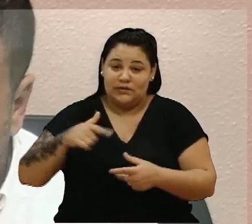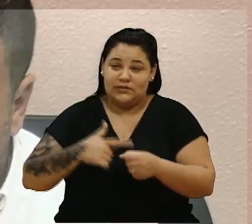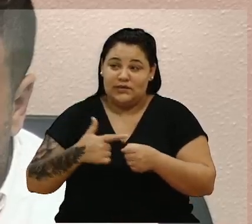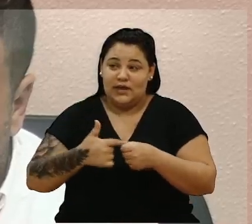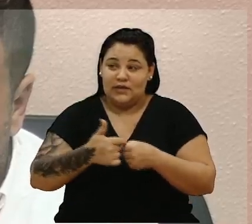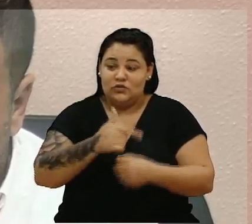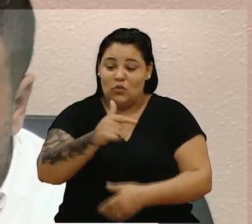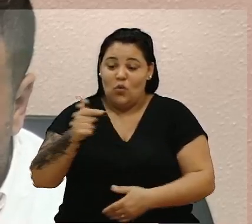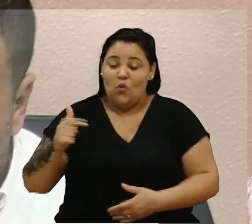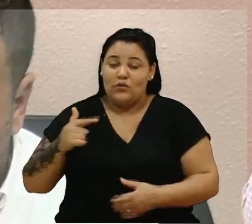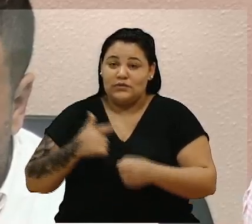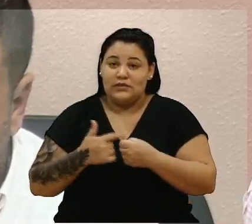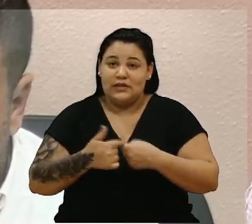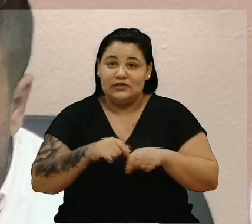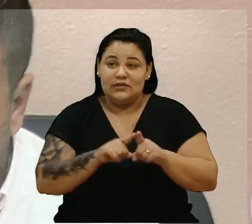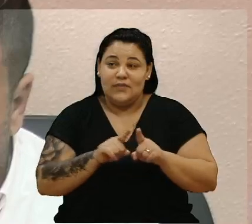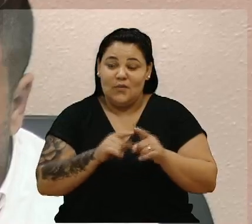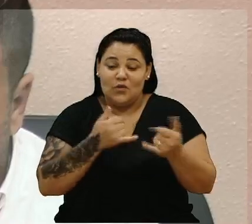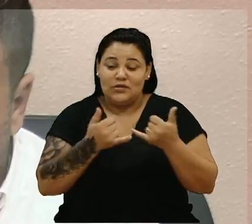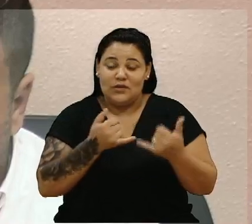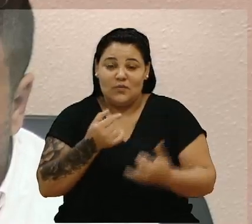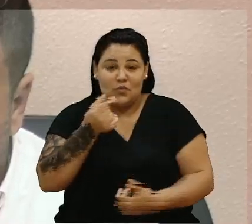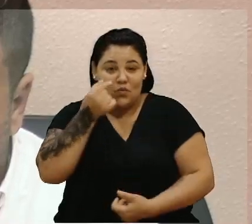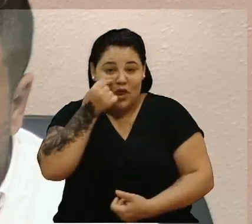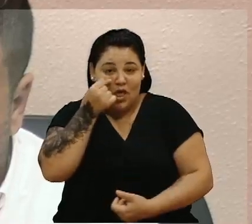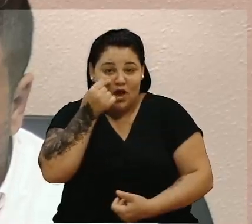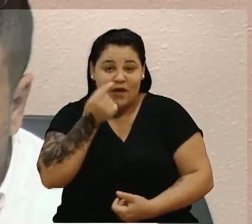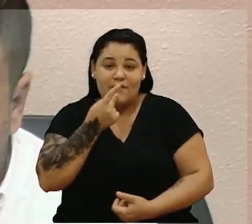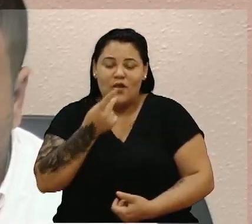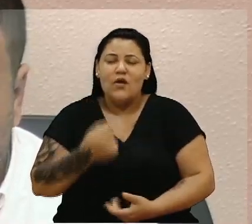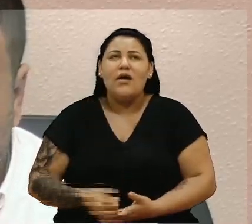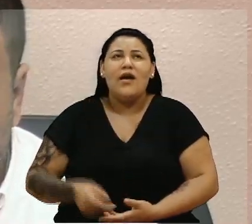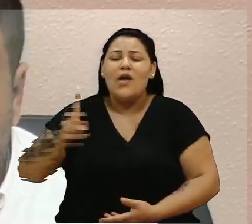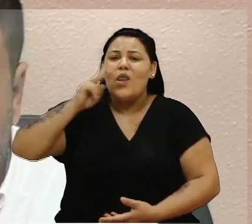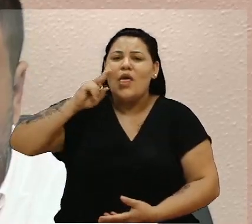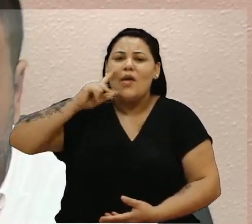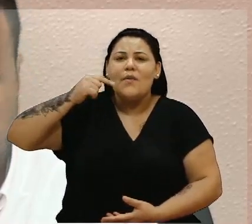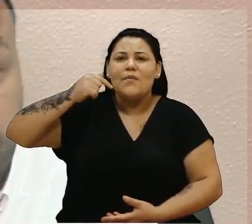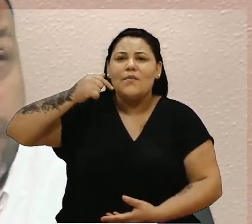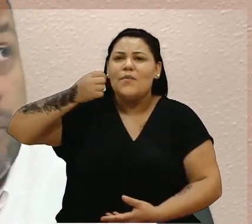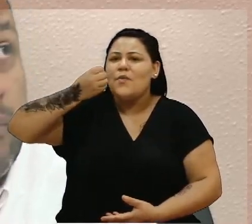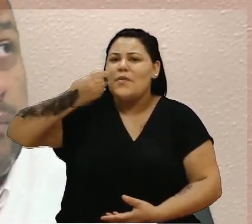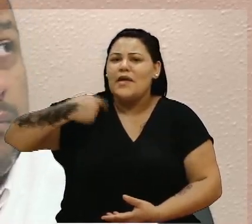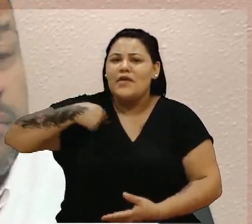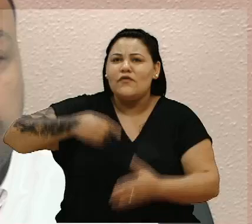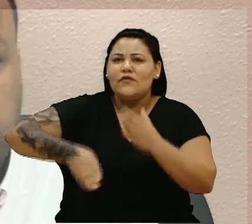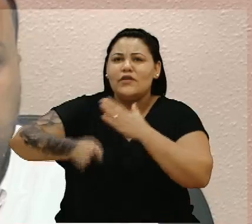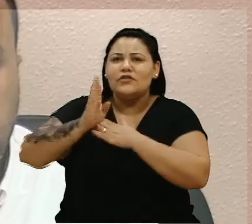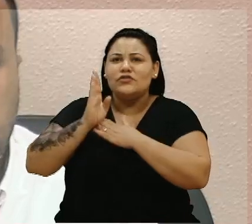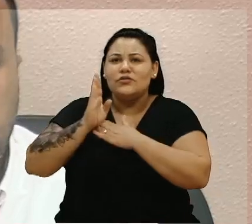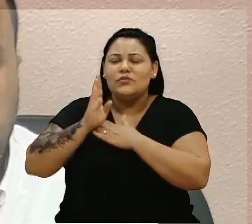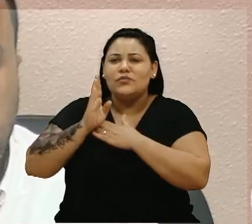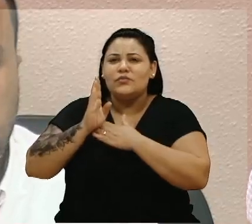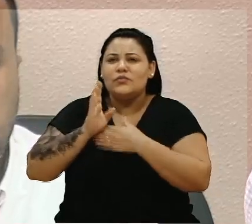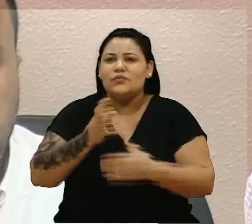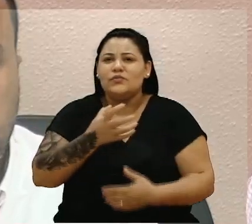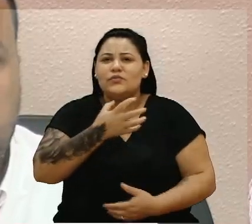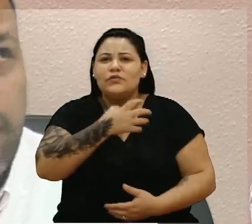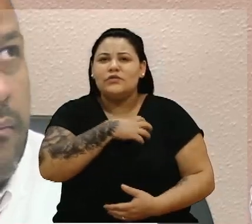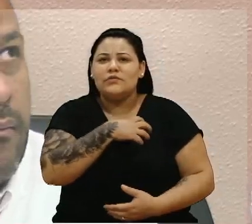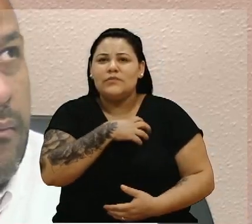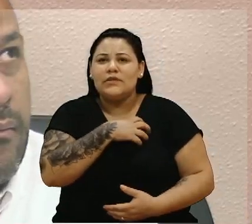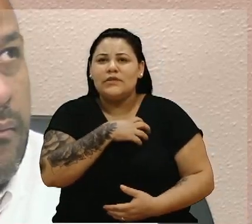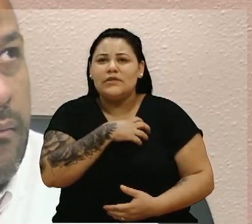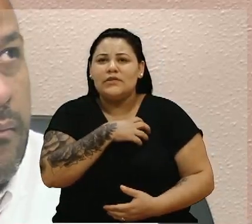cidades, quando o meu colega Eloy Frisso falou. Eu me lembro muito bem, uma vez que eu fui à capital, Salvador, Bahia, fui pegar o transporte coletivo para